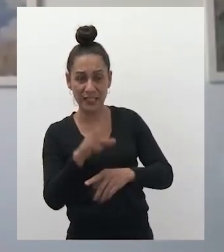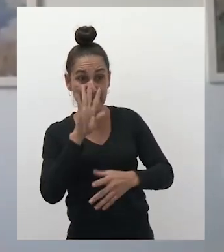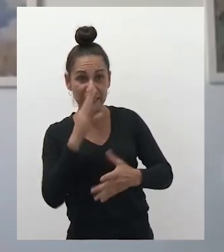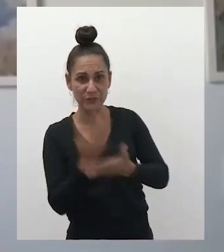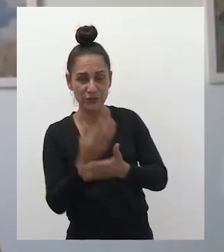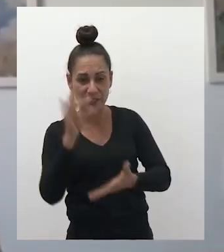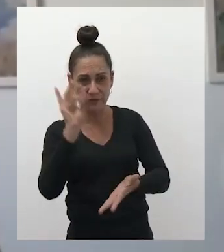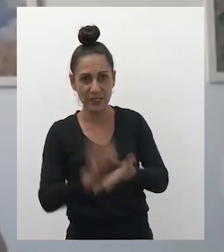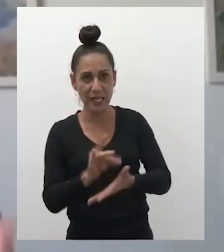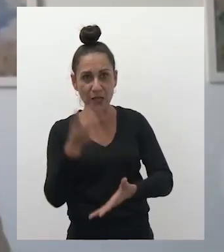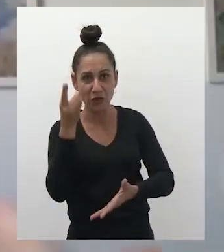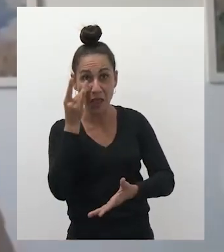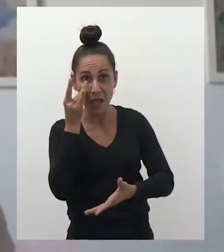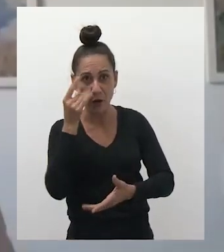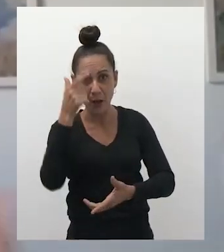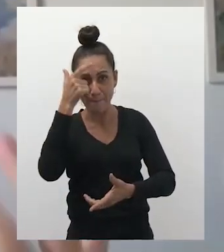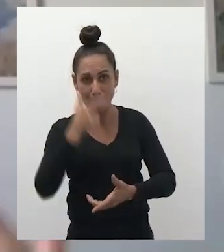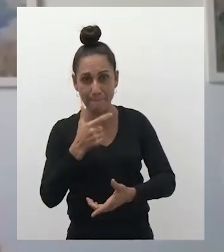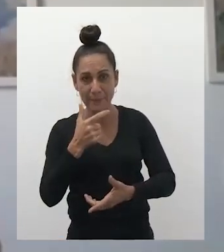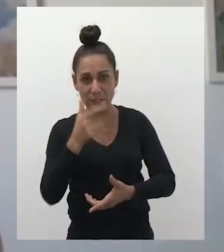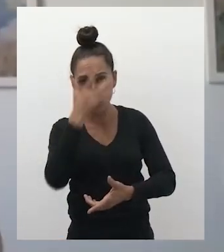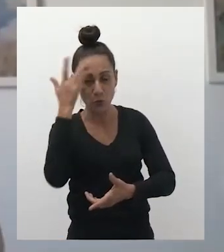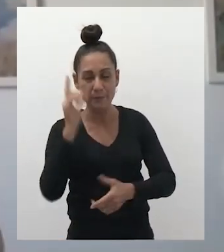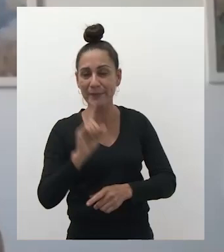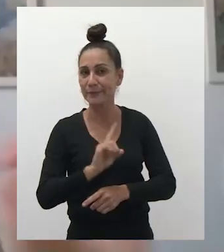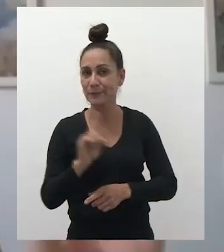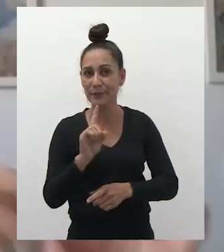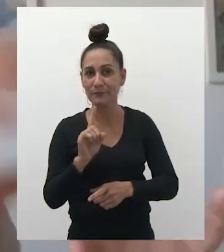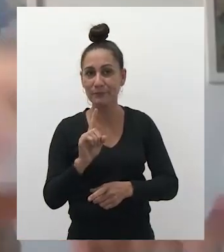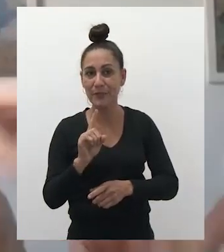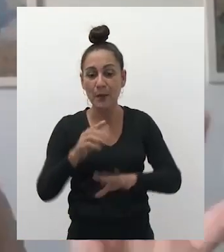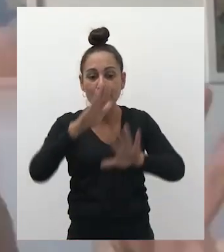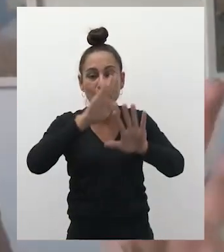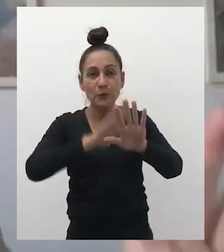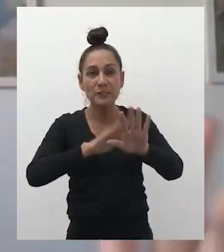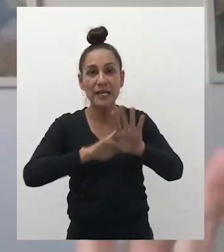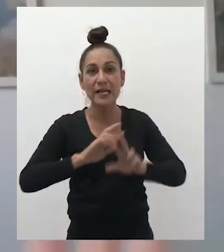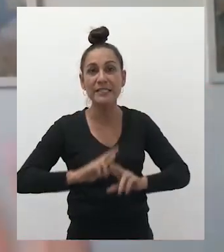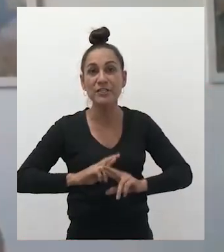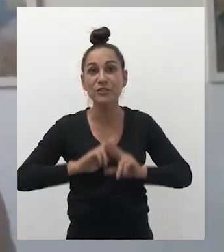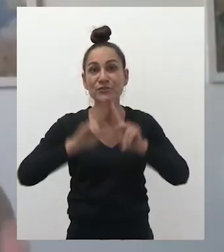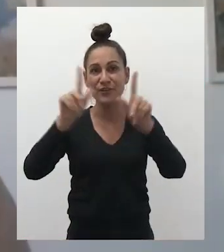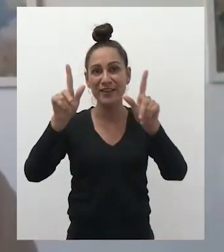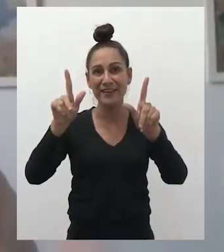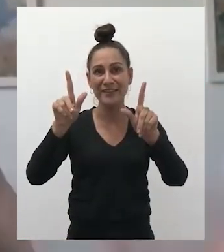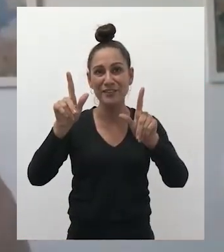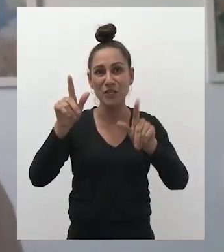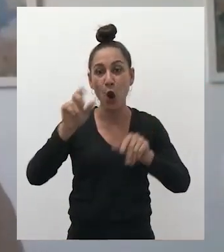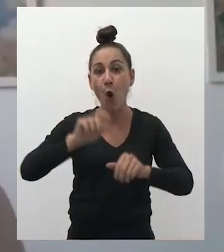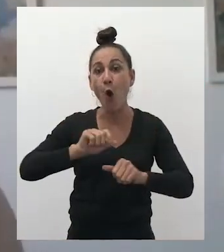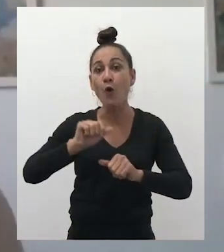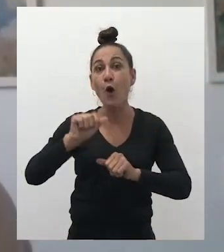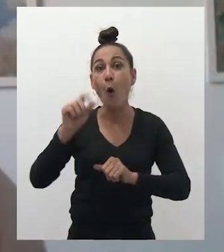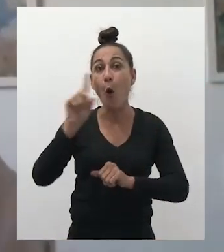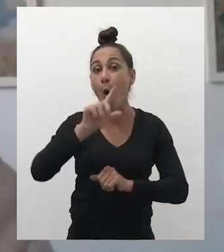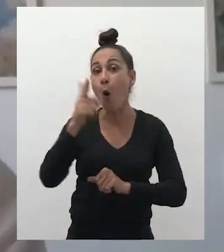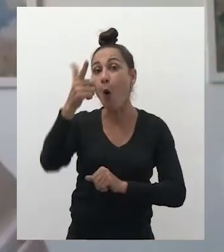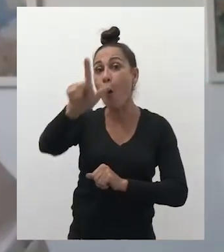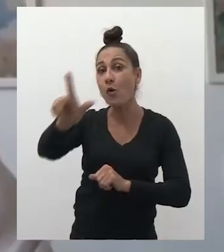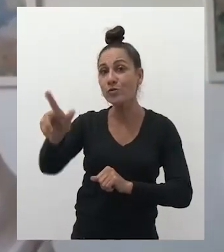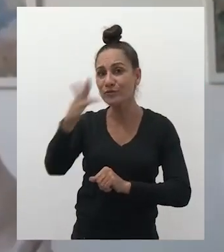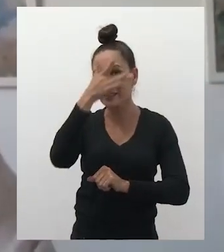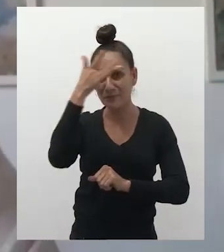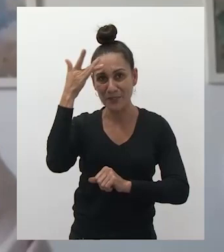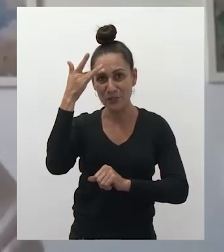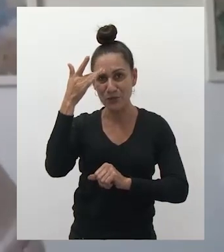é. Porque é possível fazer essa máscara aí através de aplicativos, através do